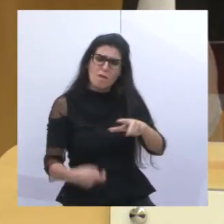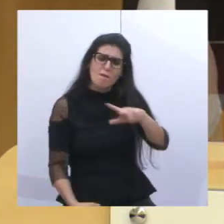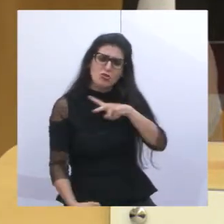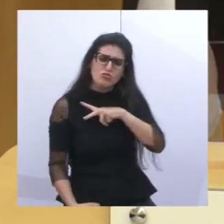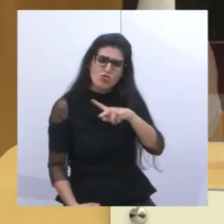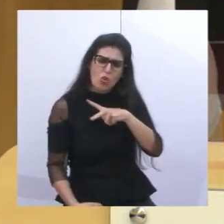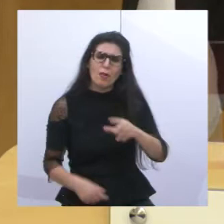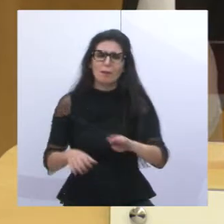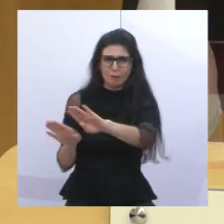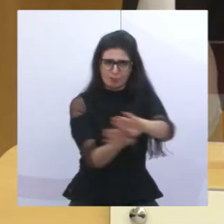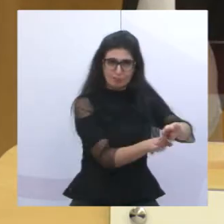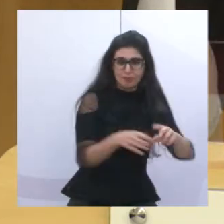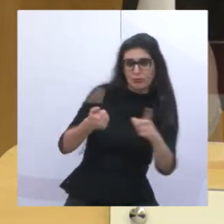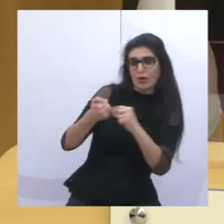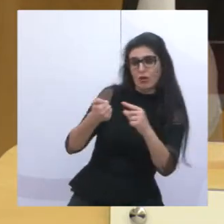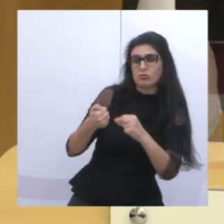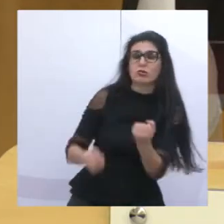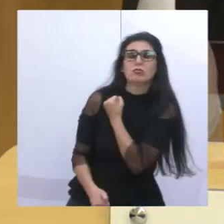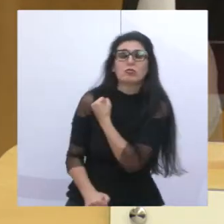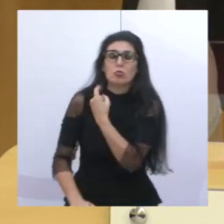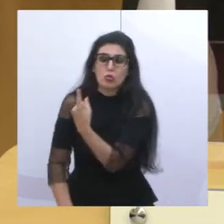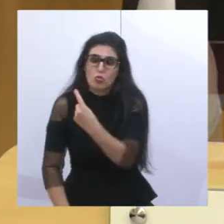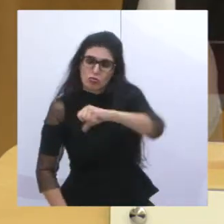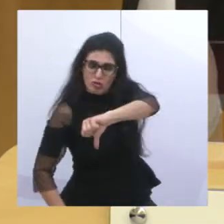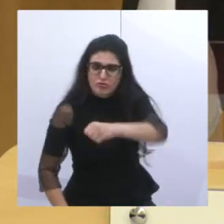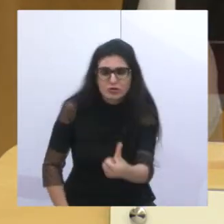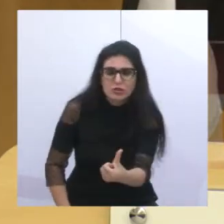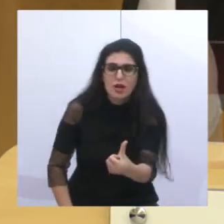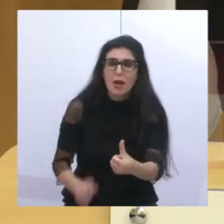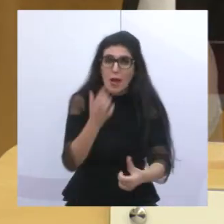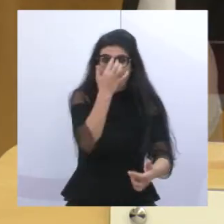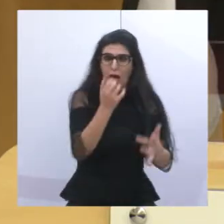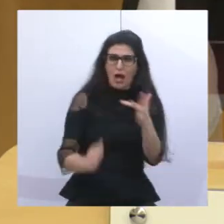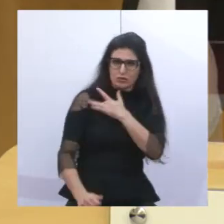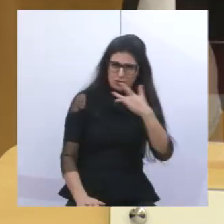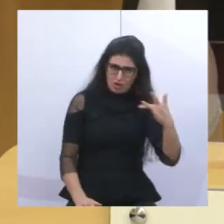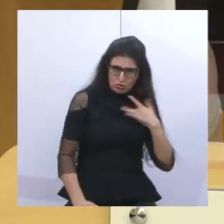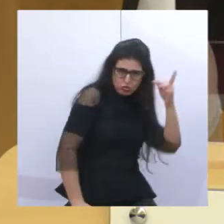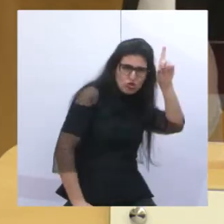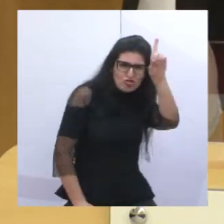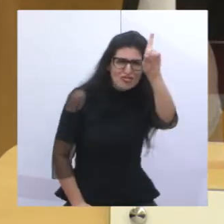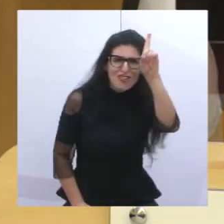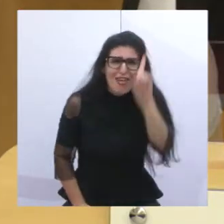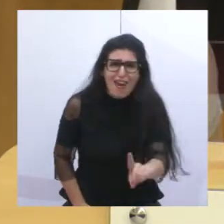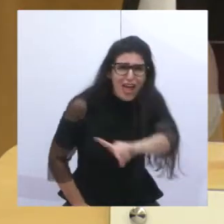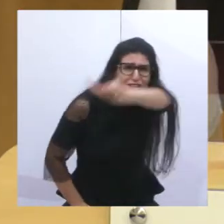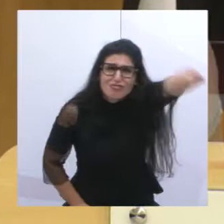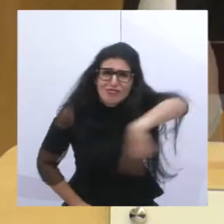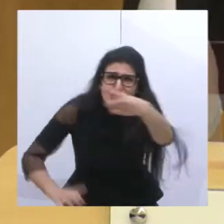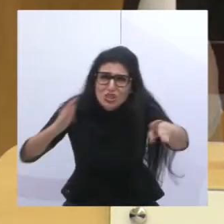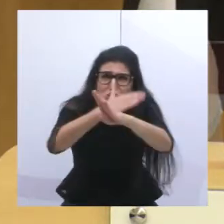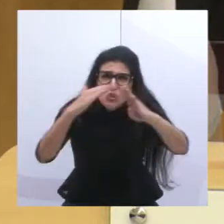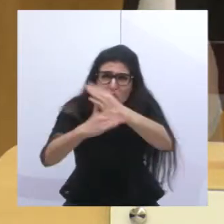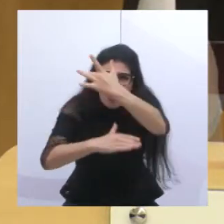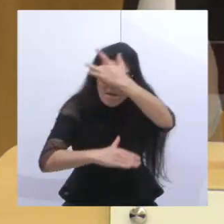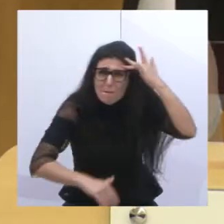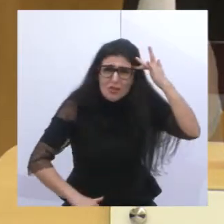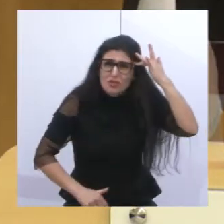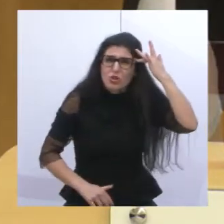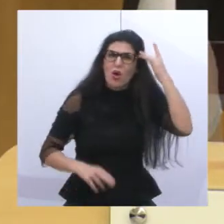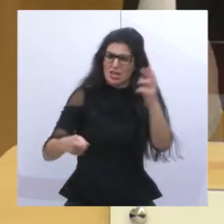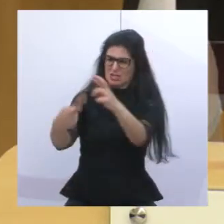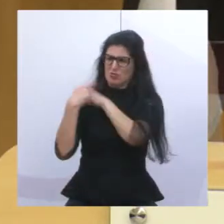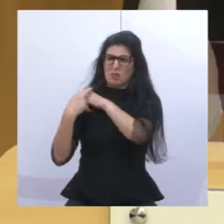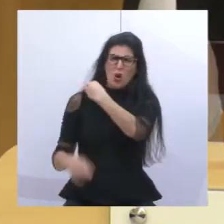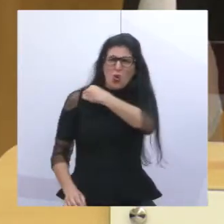assistindo, no artigo 196, que a saúde é direito de todos e dever